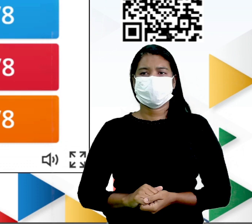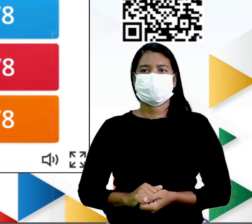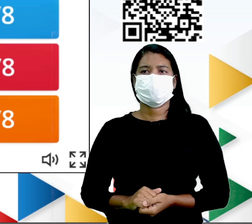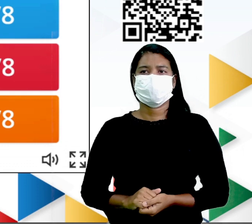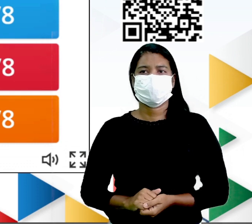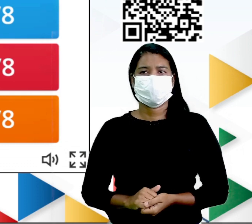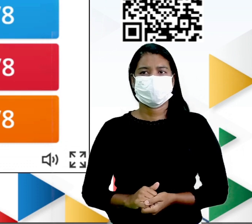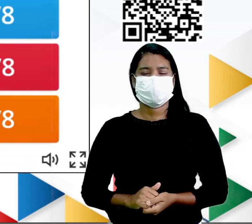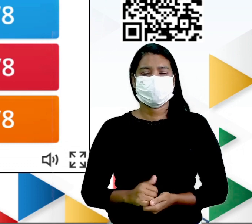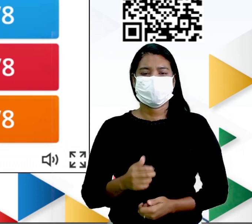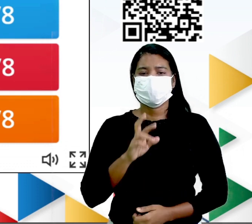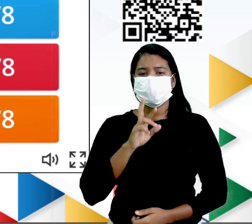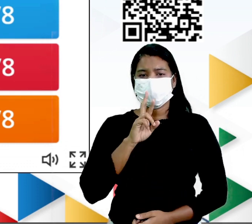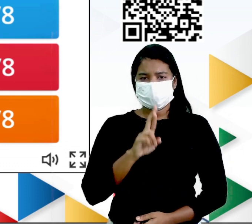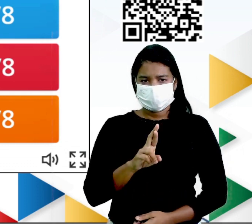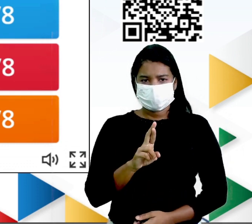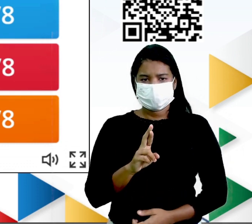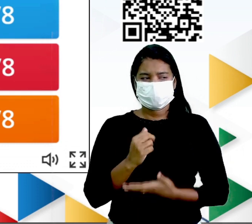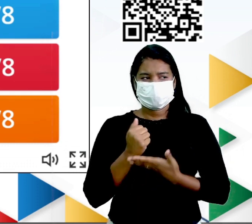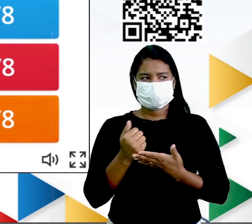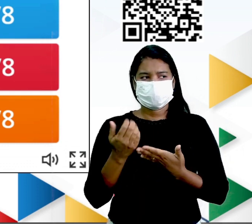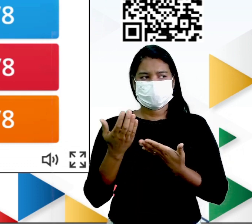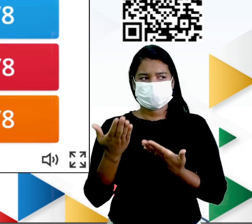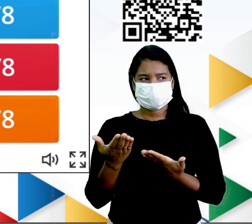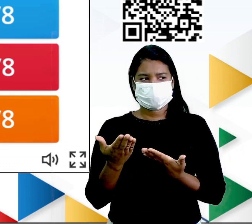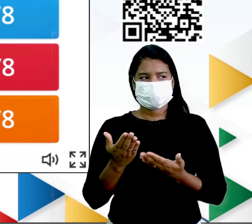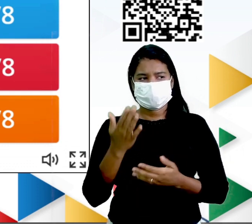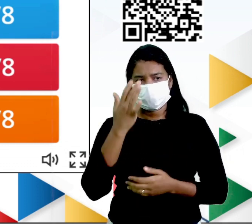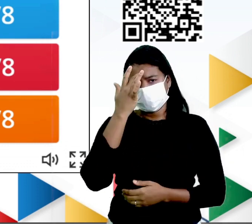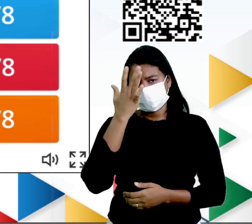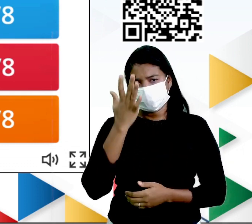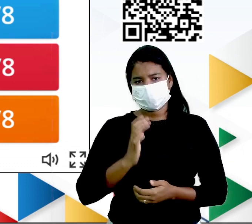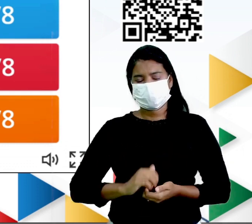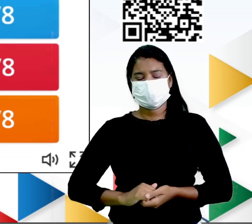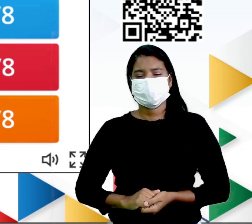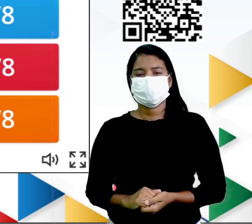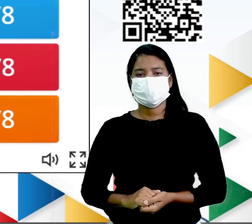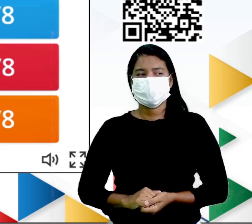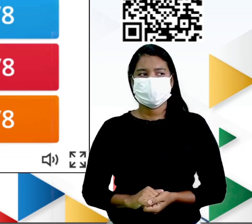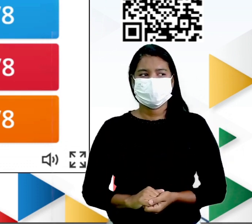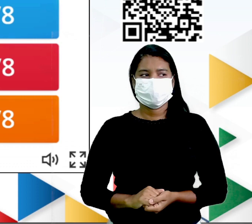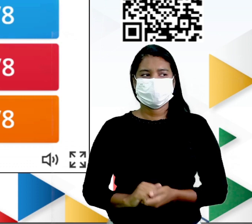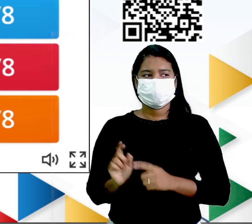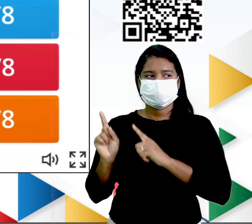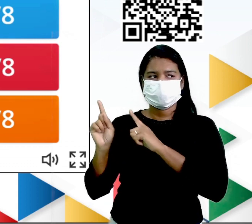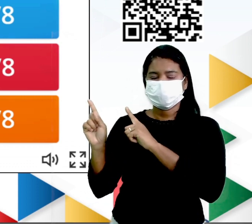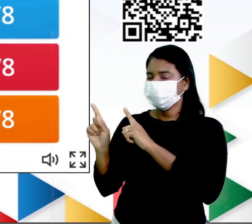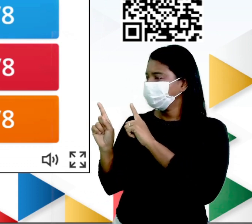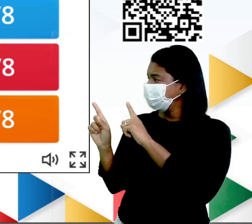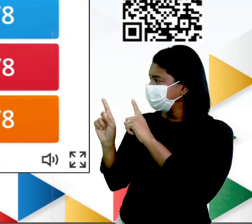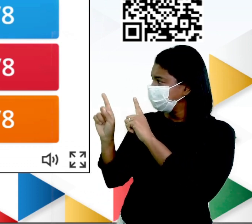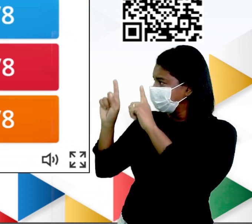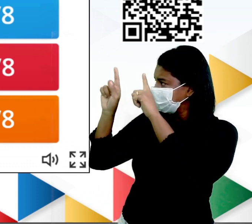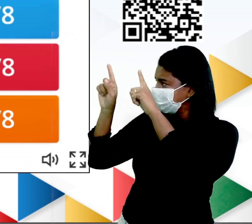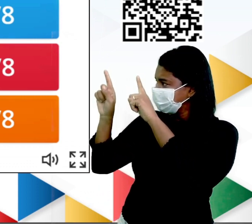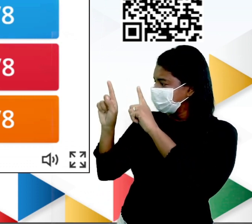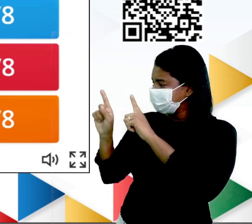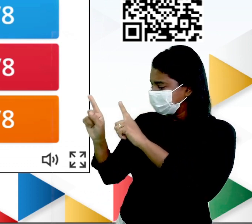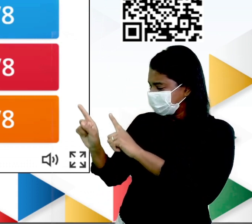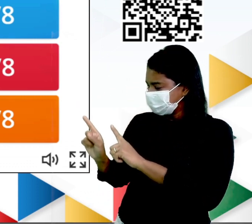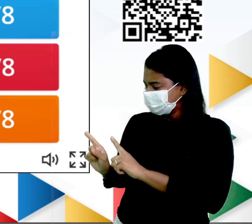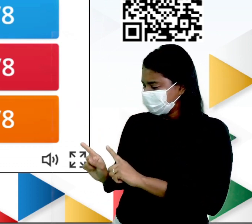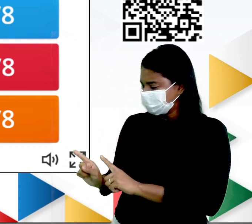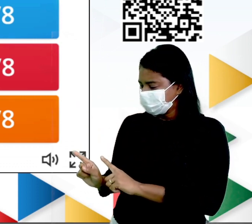essa questão, não, a gente vai te ajudar, tá? Mas é muito fácil, olha. Olha quantos quadradinhos